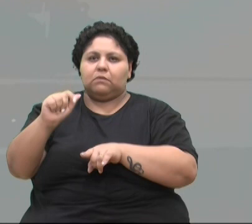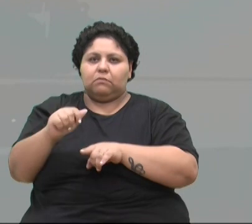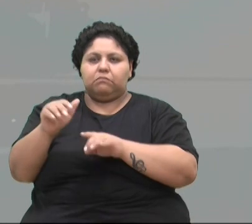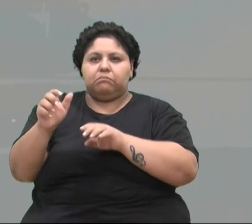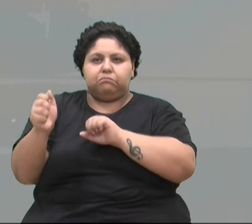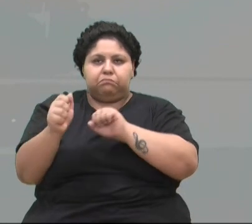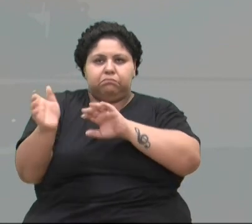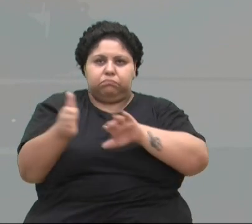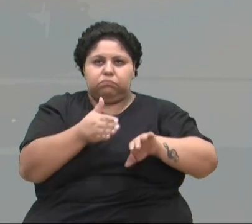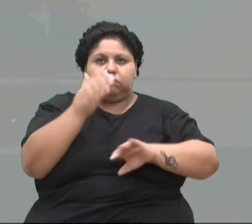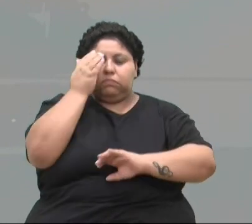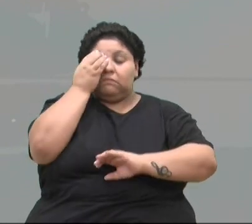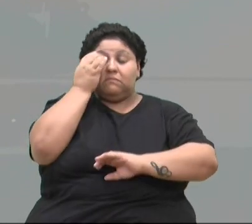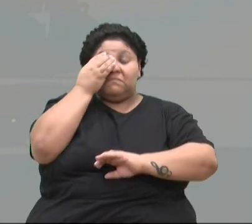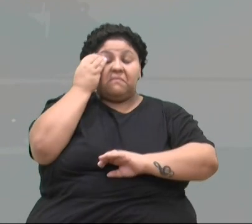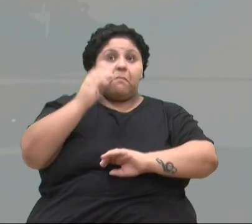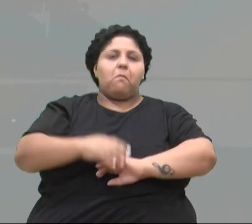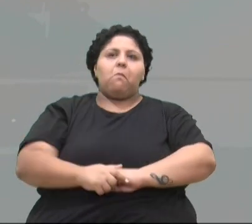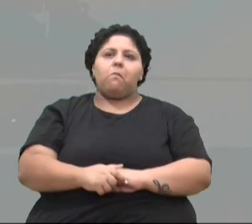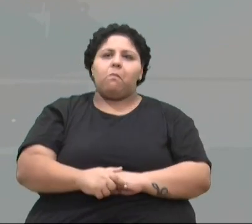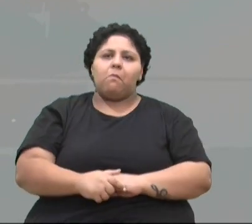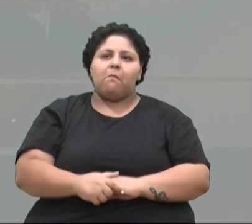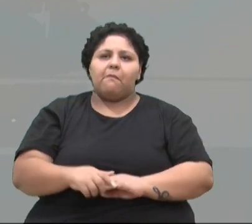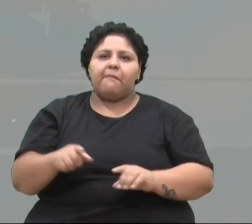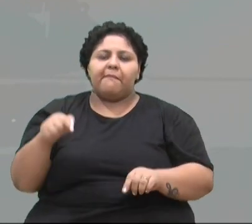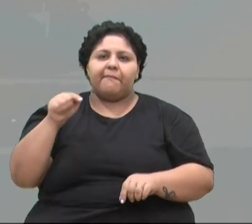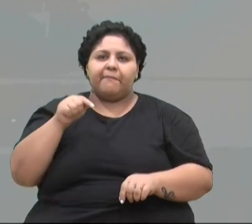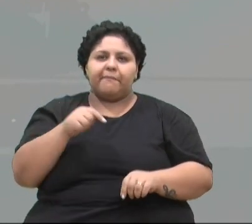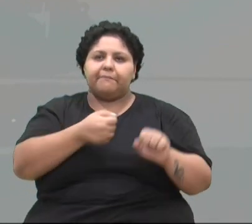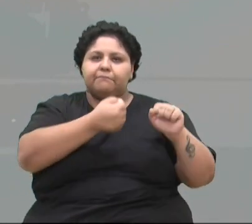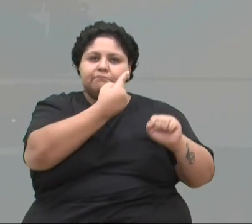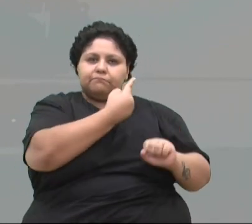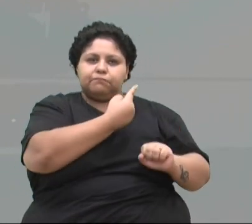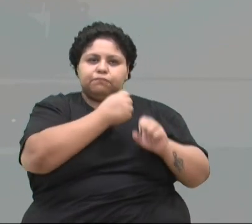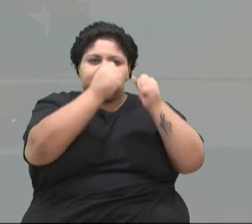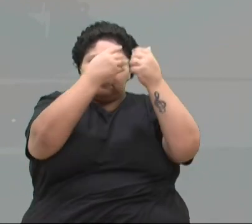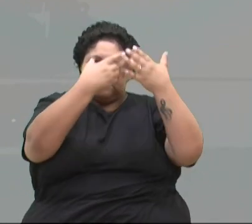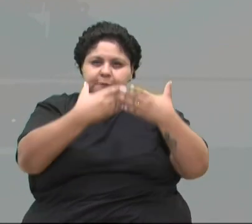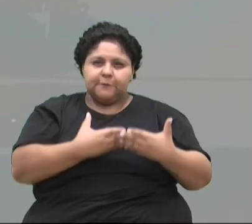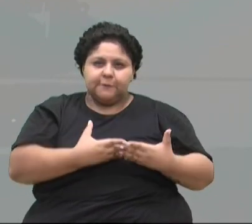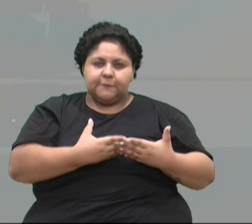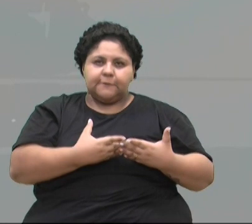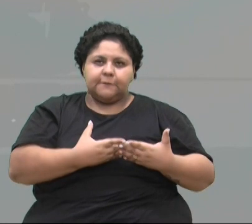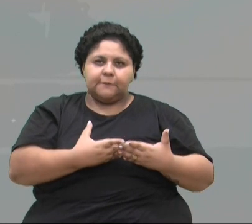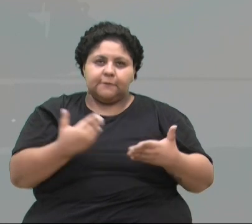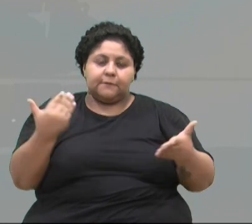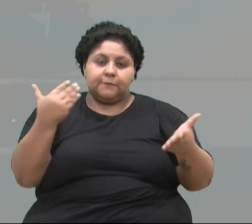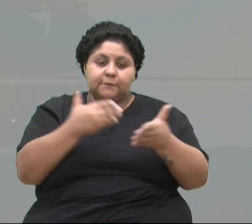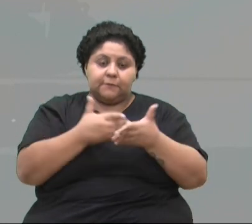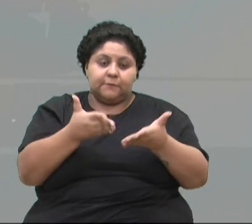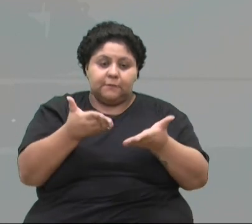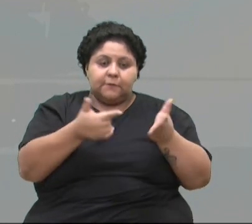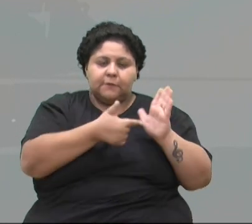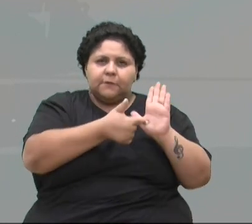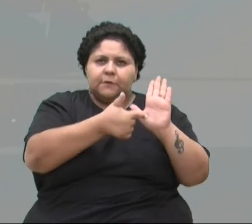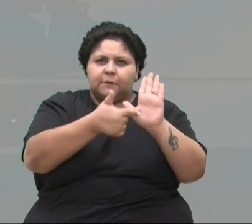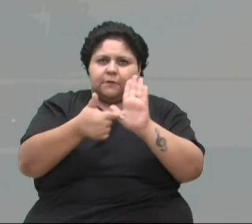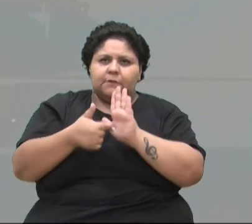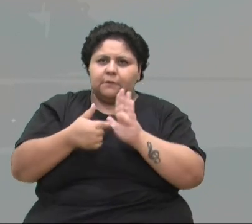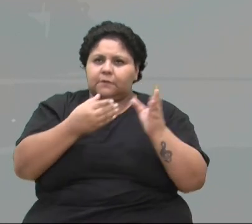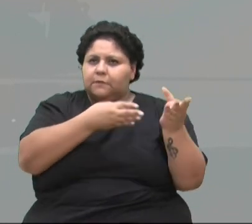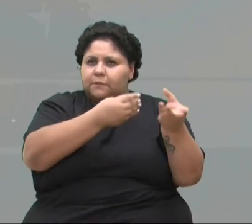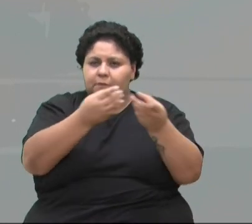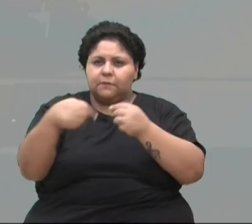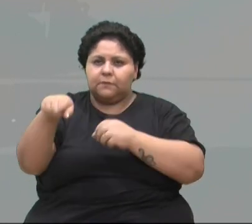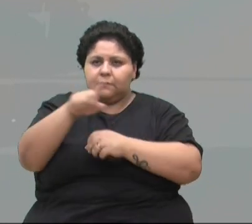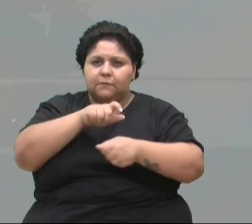passar. E aqui a gente detalha um pouquinho, né? Até agora eu mostrei muito do que a